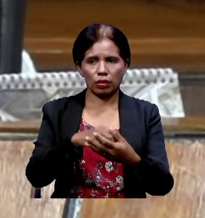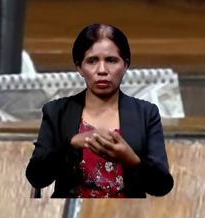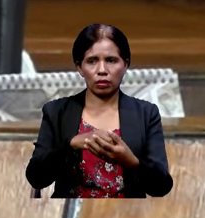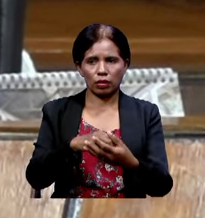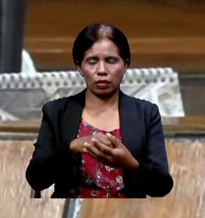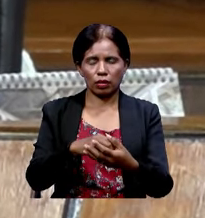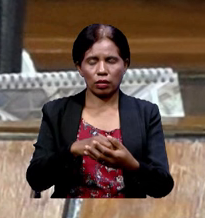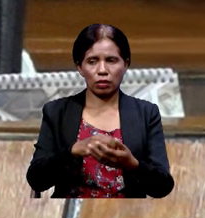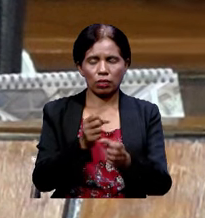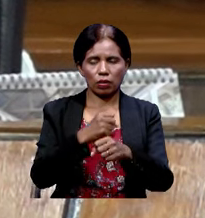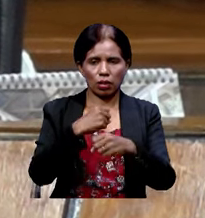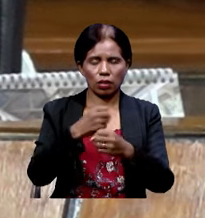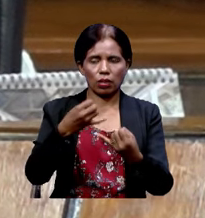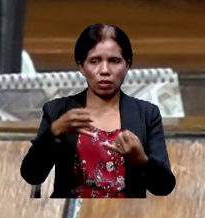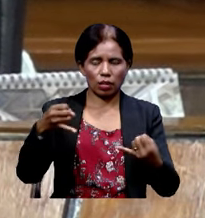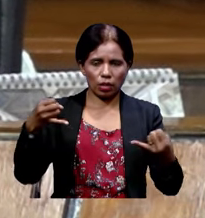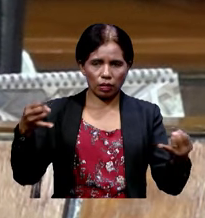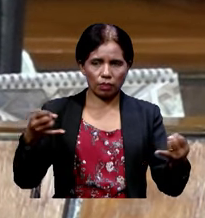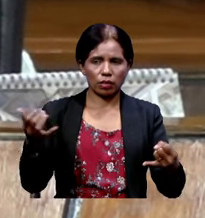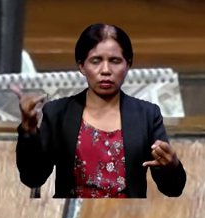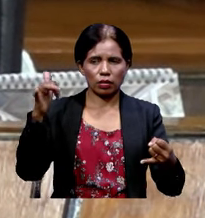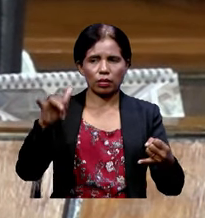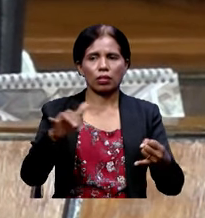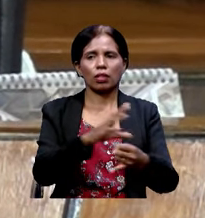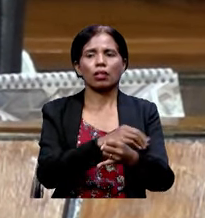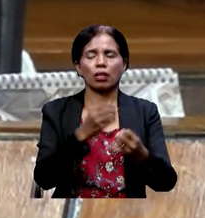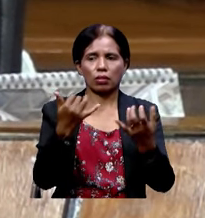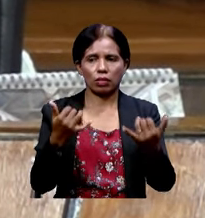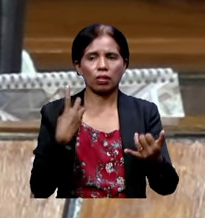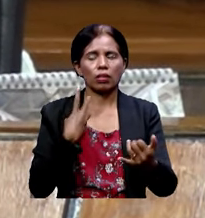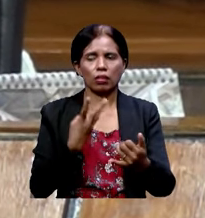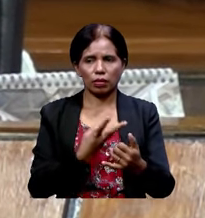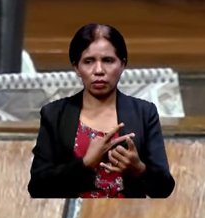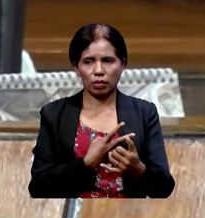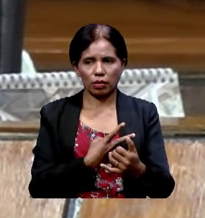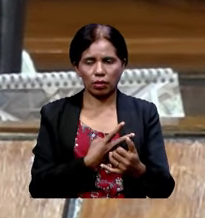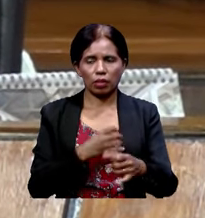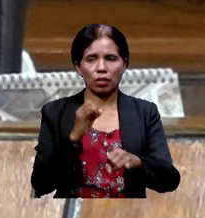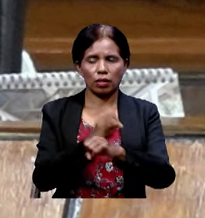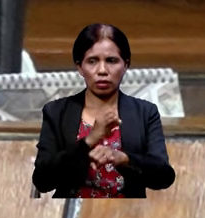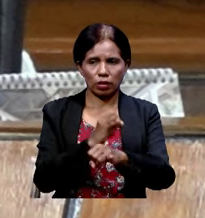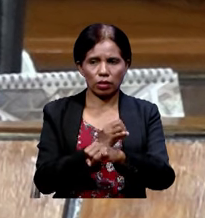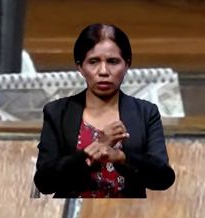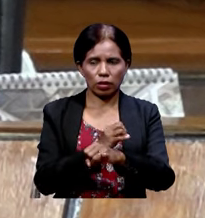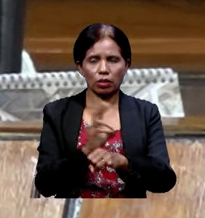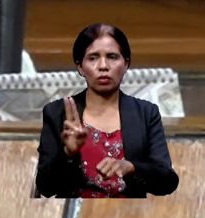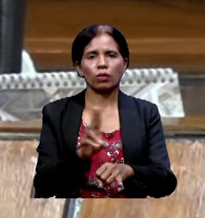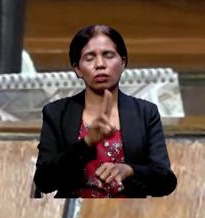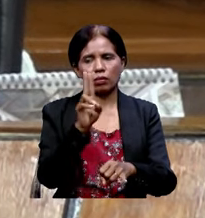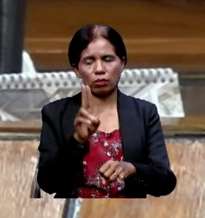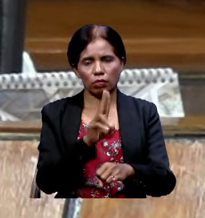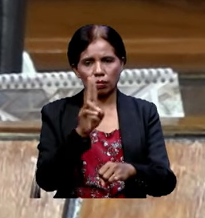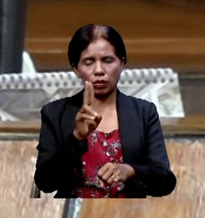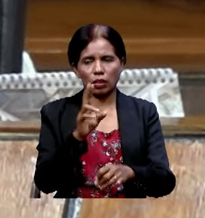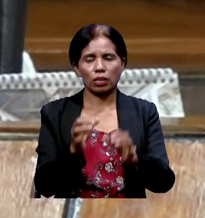atau produce kabas sira nebeke tradicionalmente itaninia industri dane usa